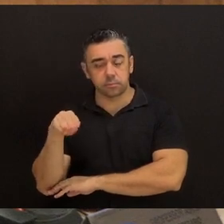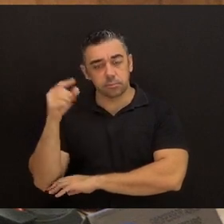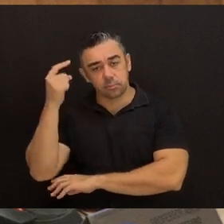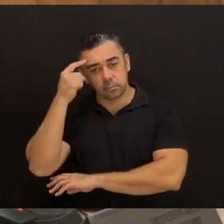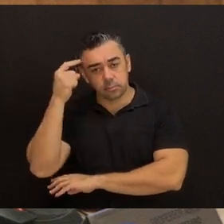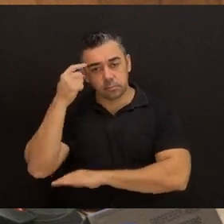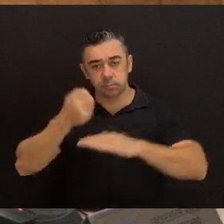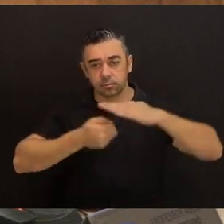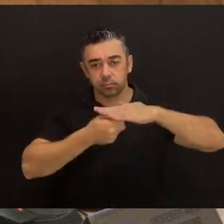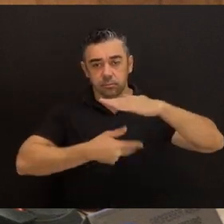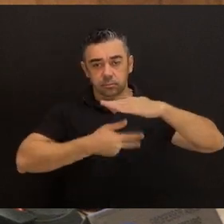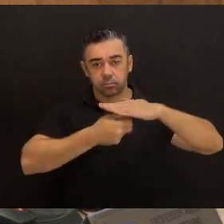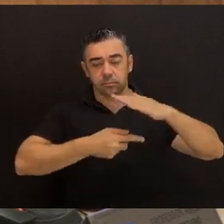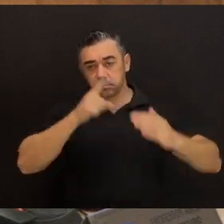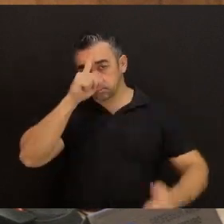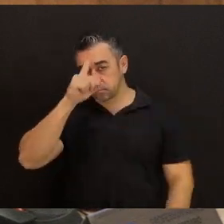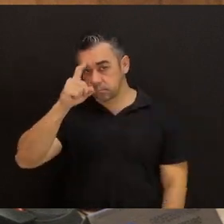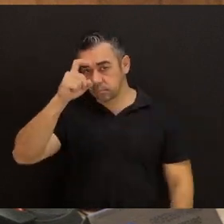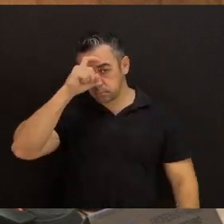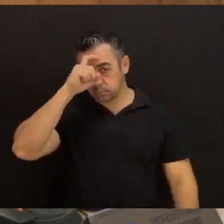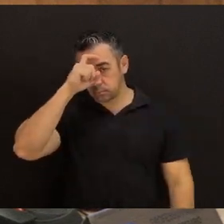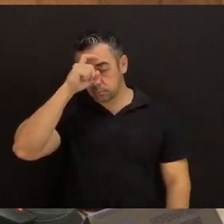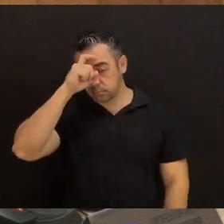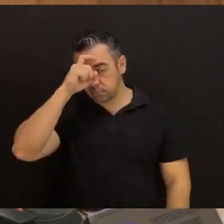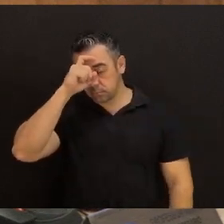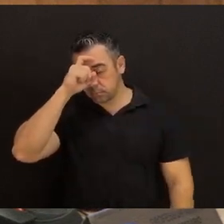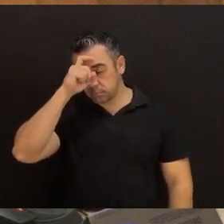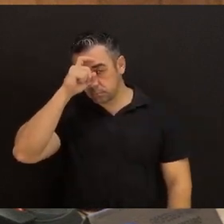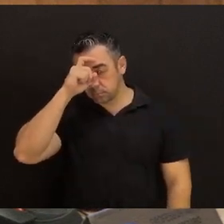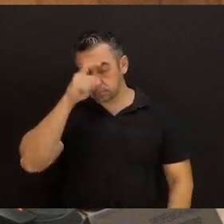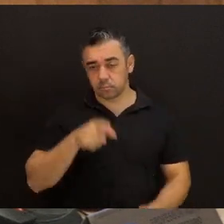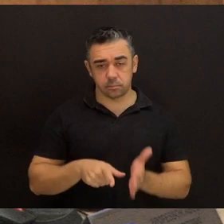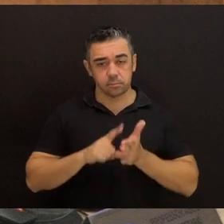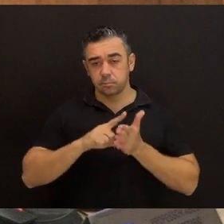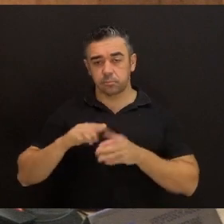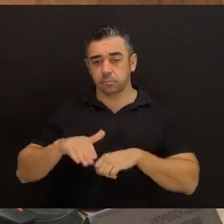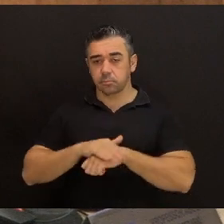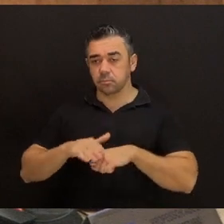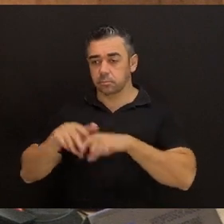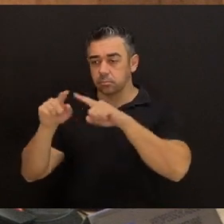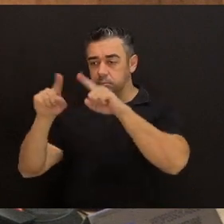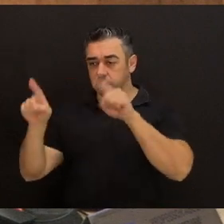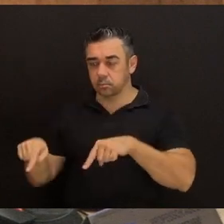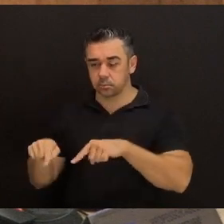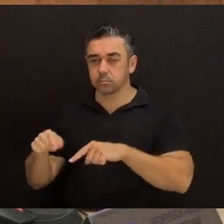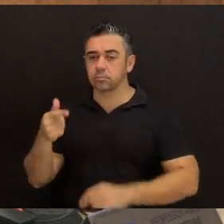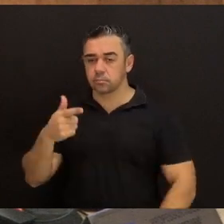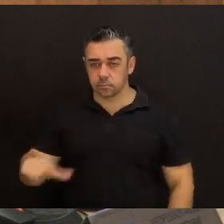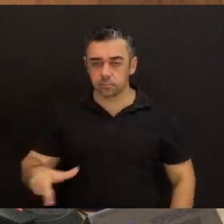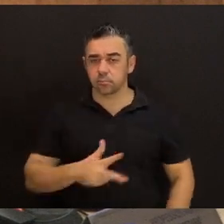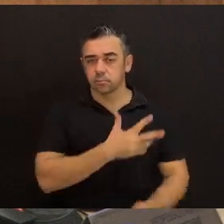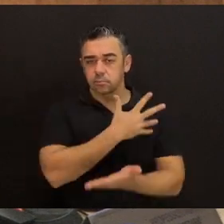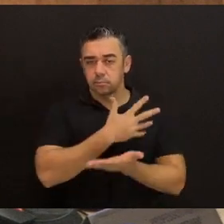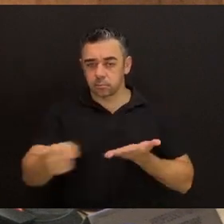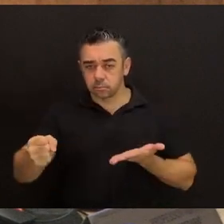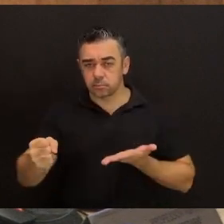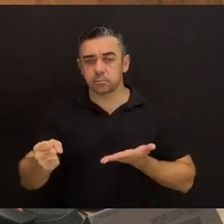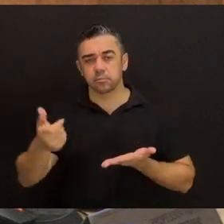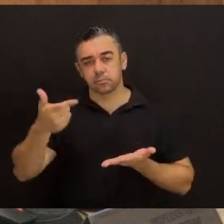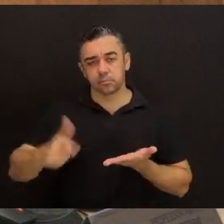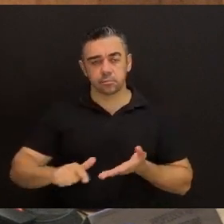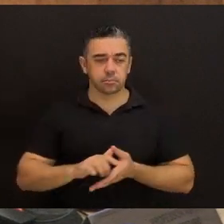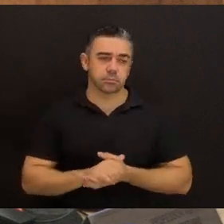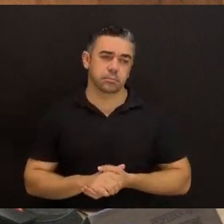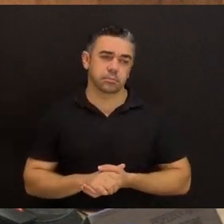o hospital São José sem discutir com o servidores mais um golpe mais um golpe à vista